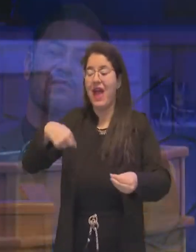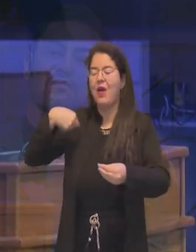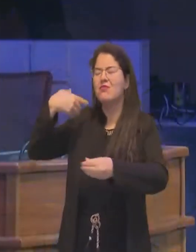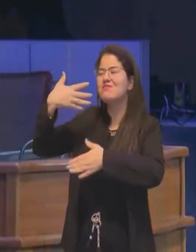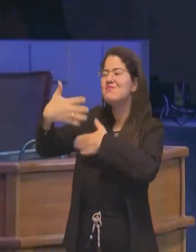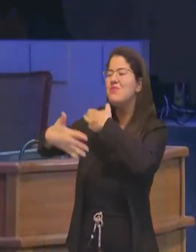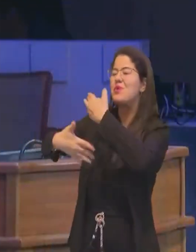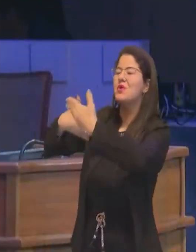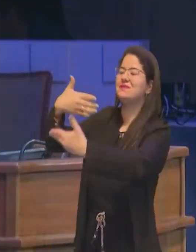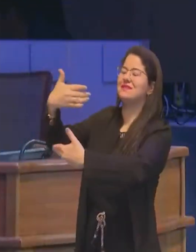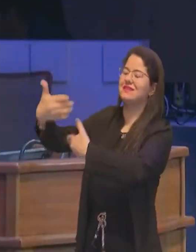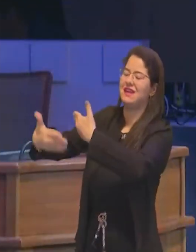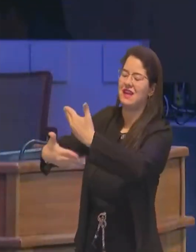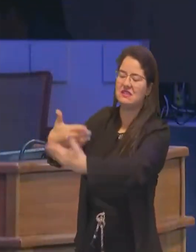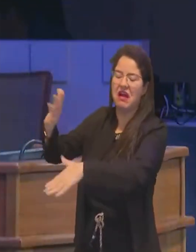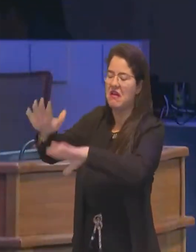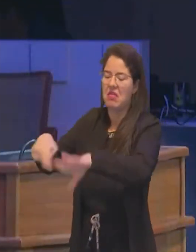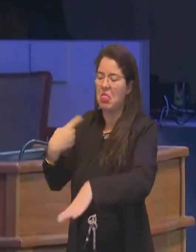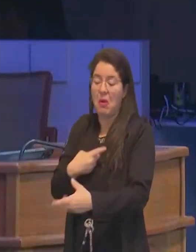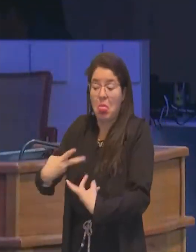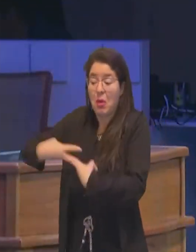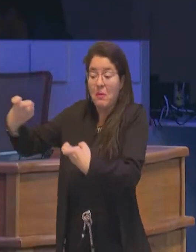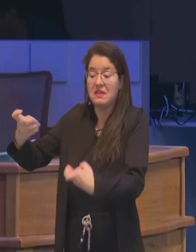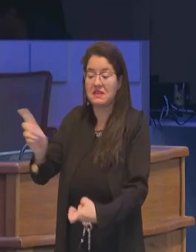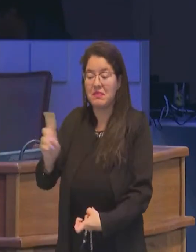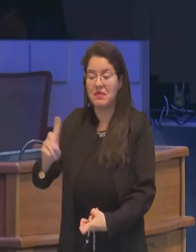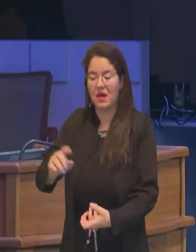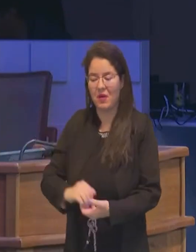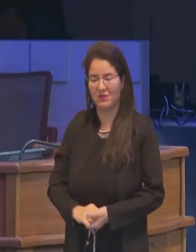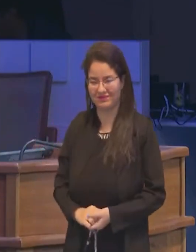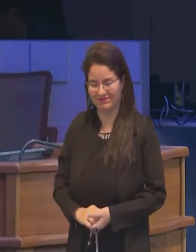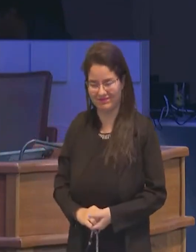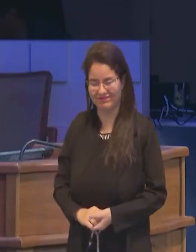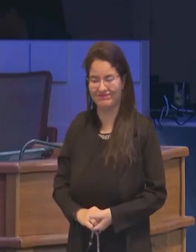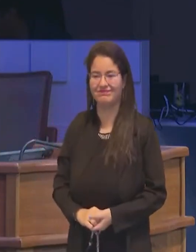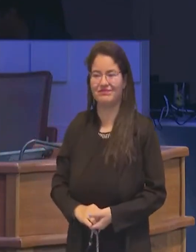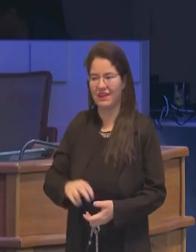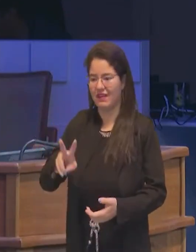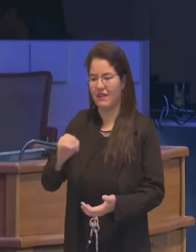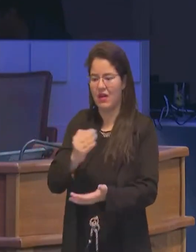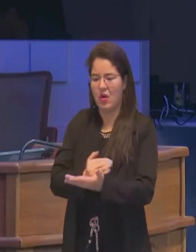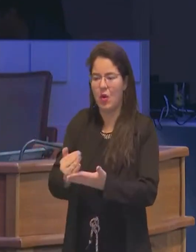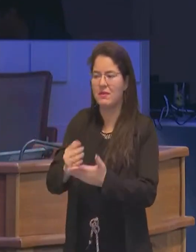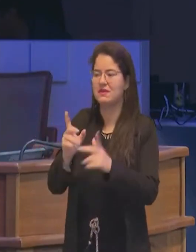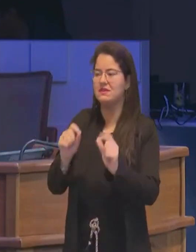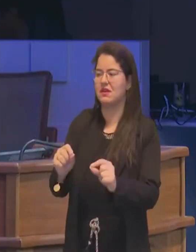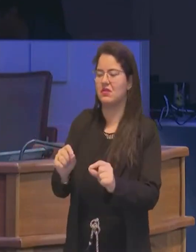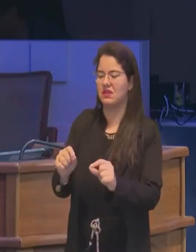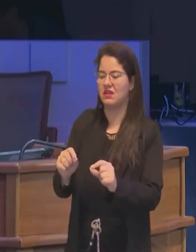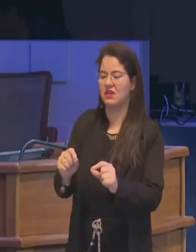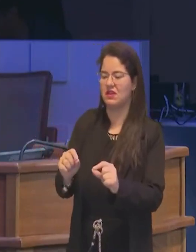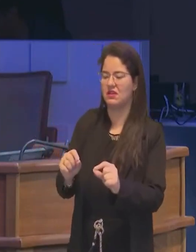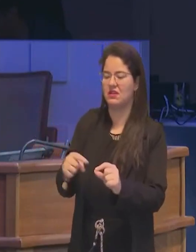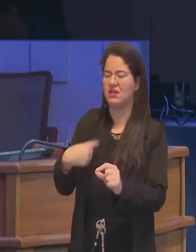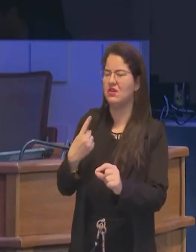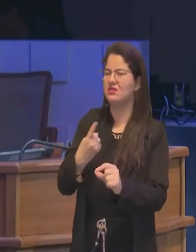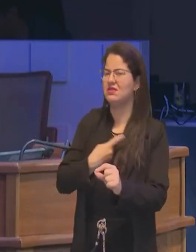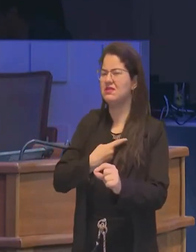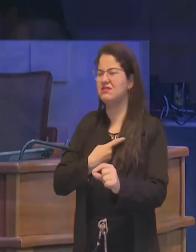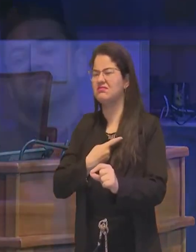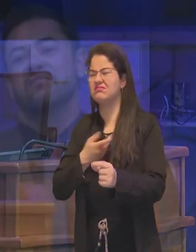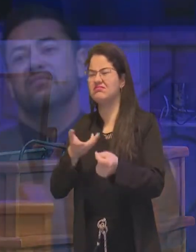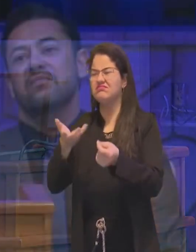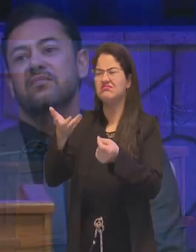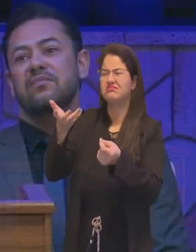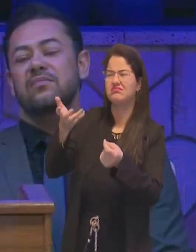gradual que muitas vezes a gente não vai nem perceber. Vai começar com a nossa negligência, algumas pequenas coisas,